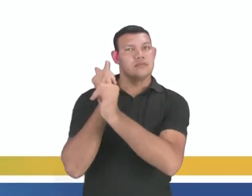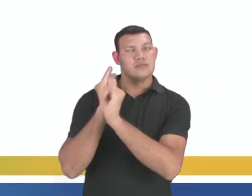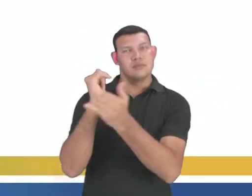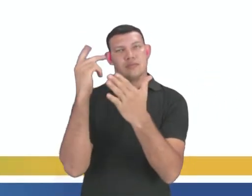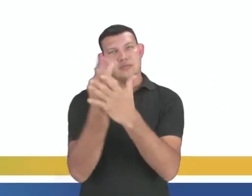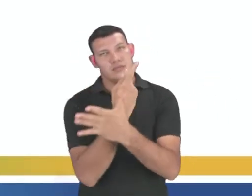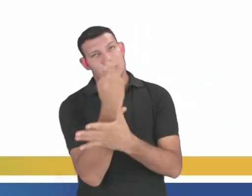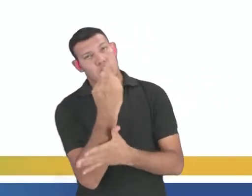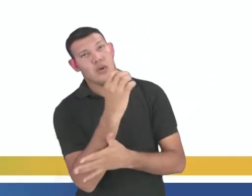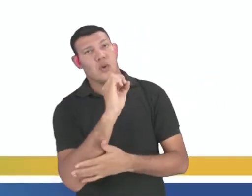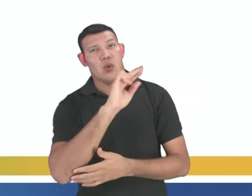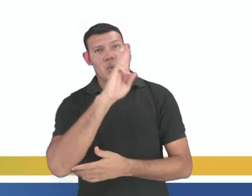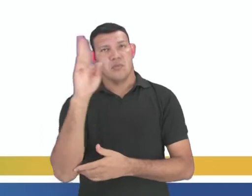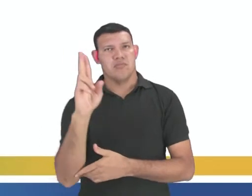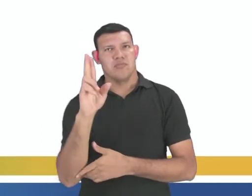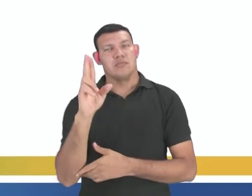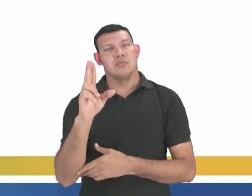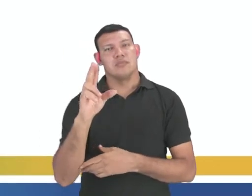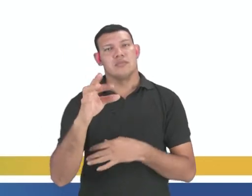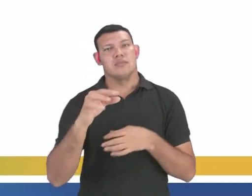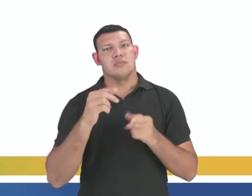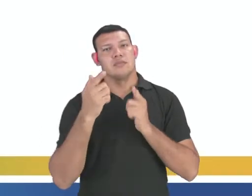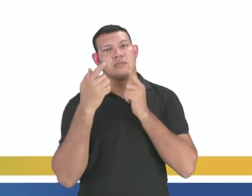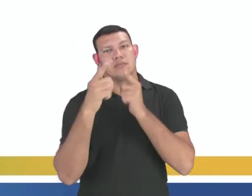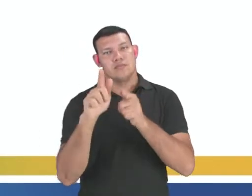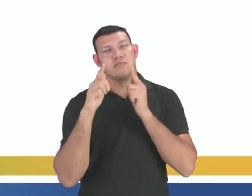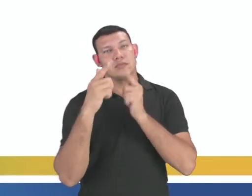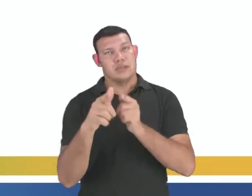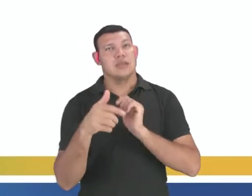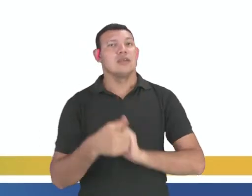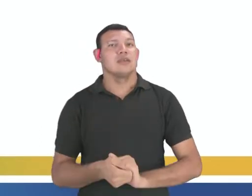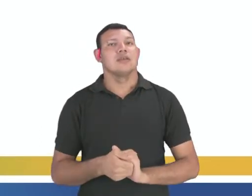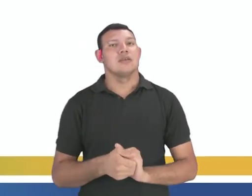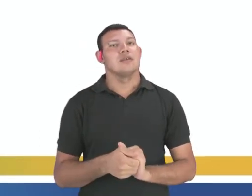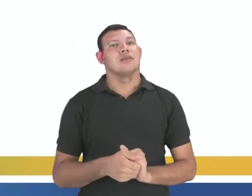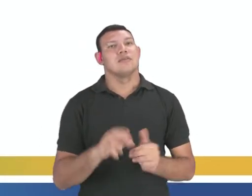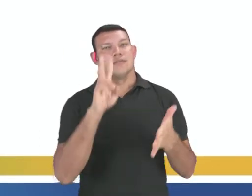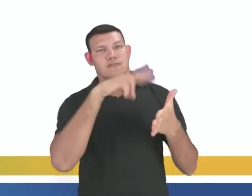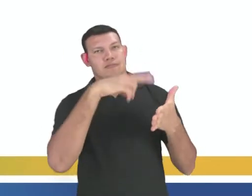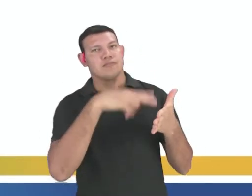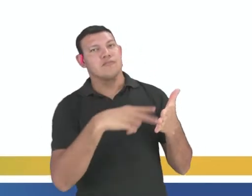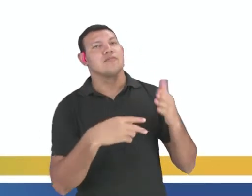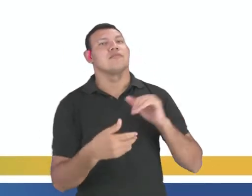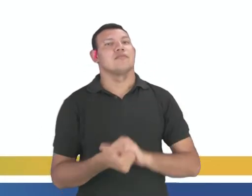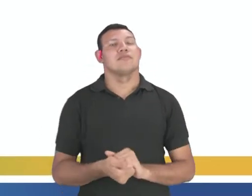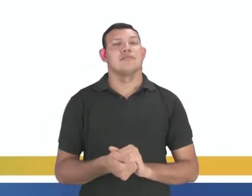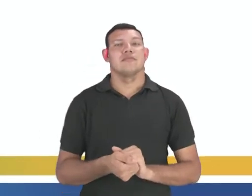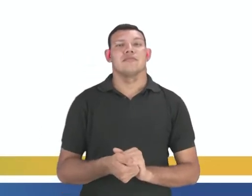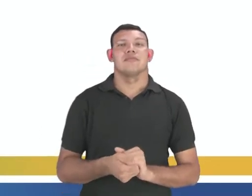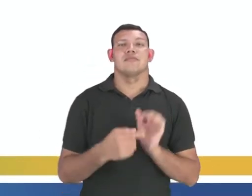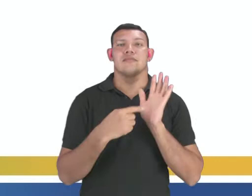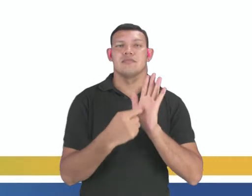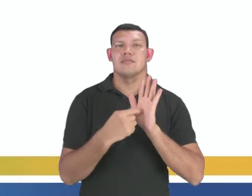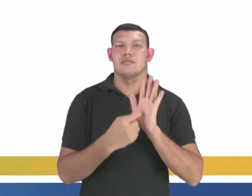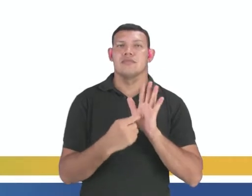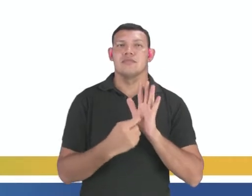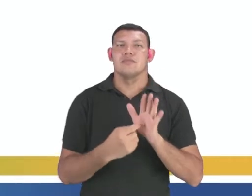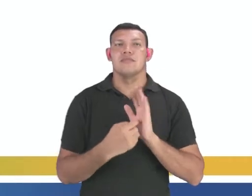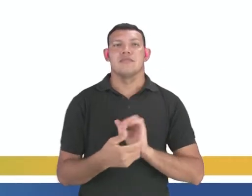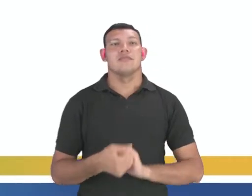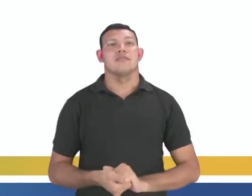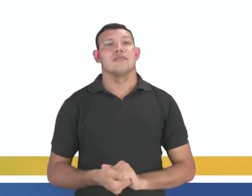se antecipar a uma possível crítica do leitor, de forma que já apresente os contra-argumentos, produção de afirmações de efeito